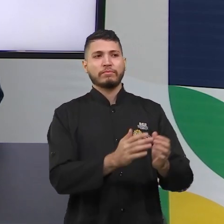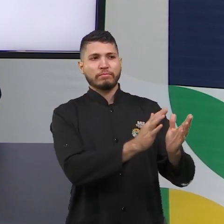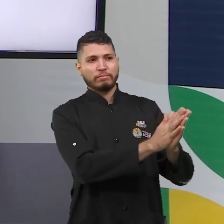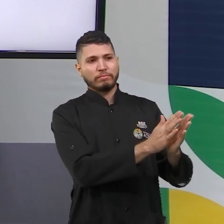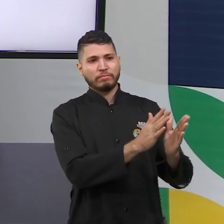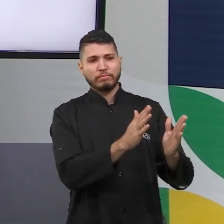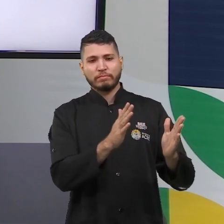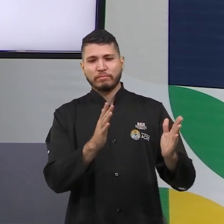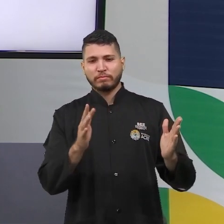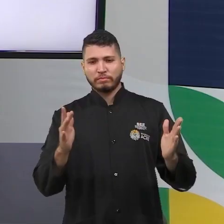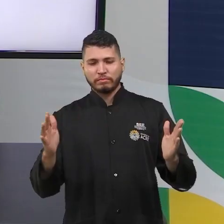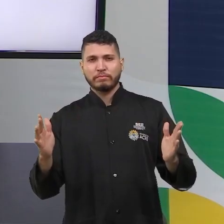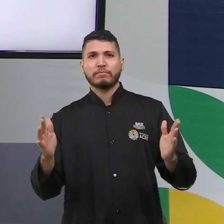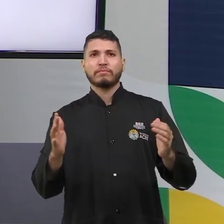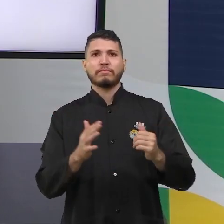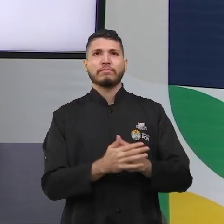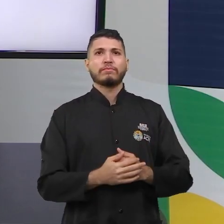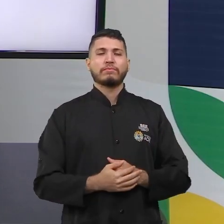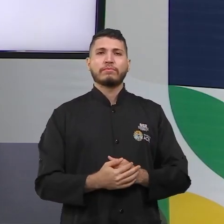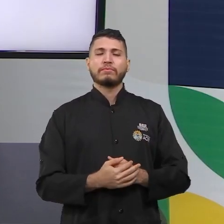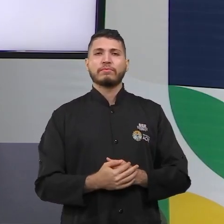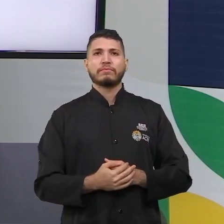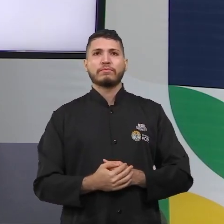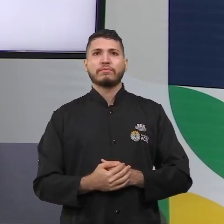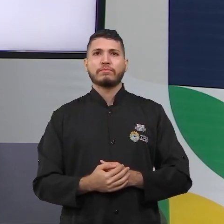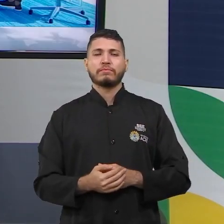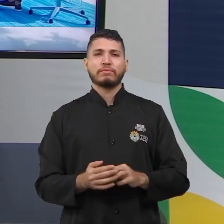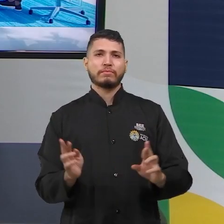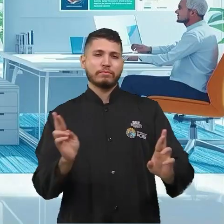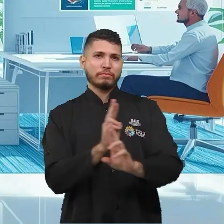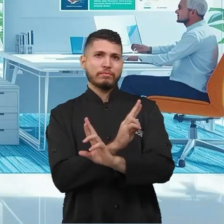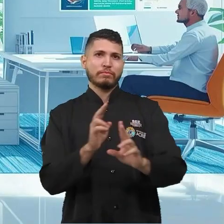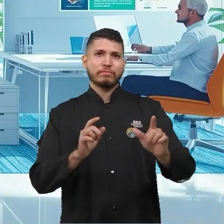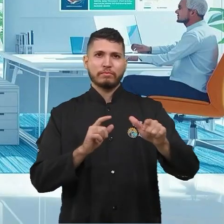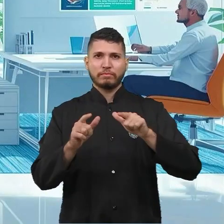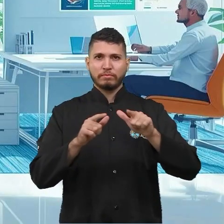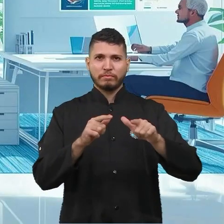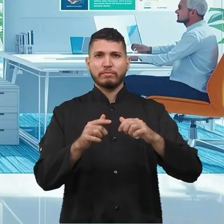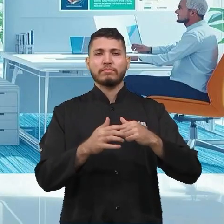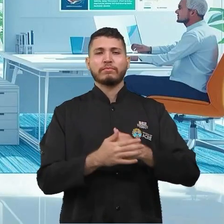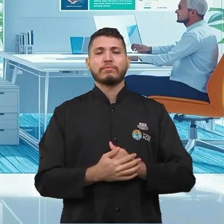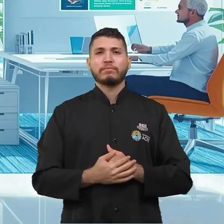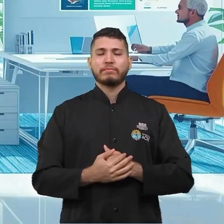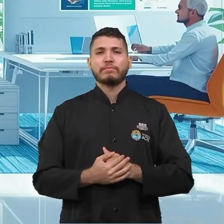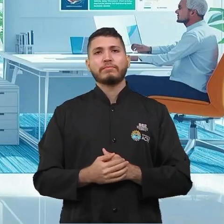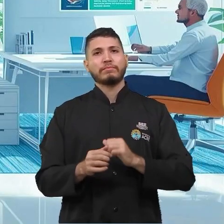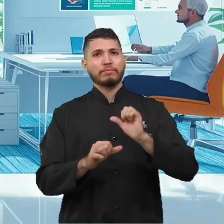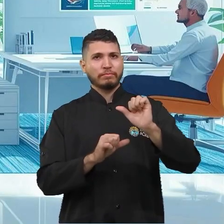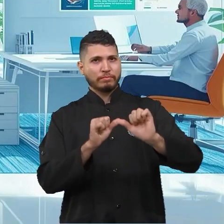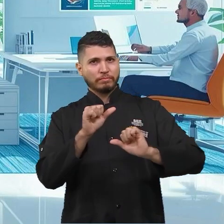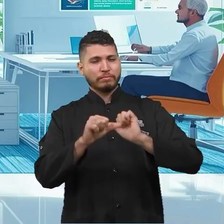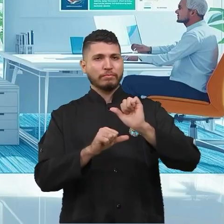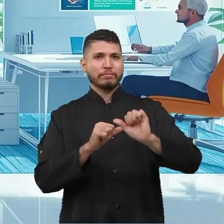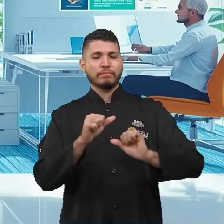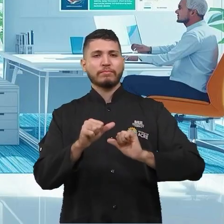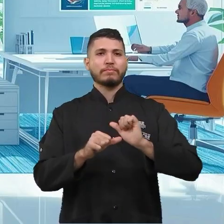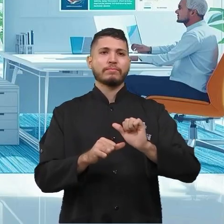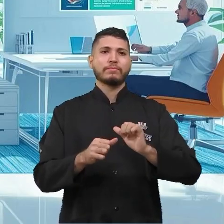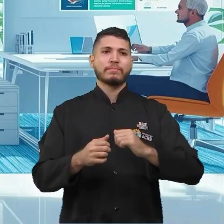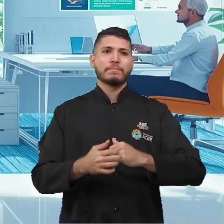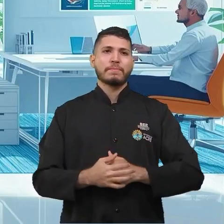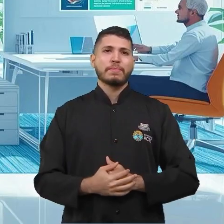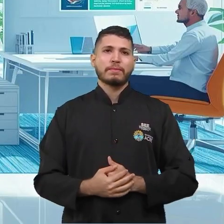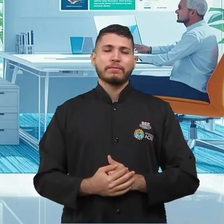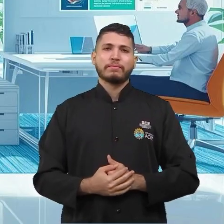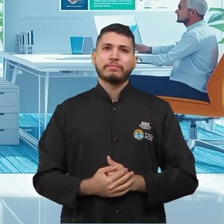dessas mudanças dentro da questão do trabalho. Bom, nessa primeira imagem, eu quero falar